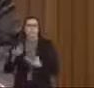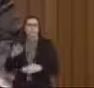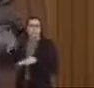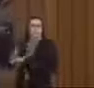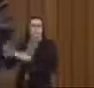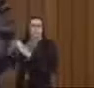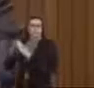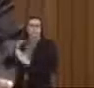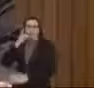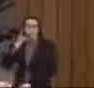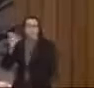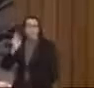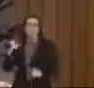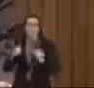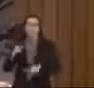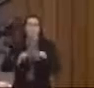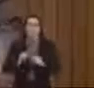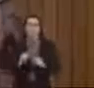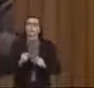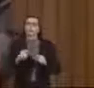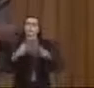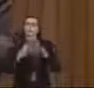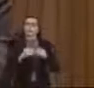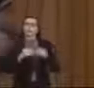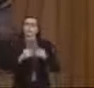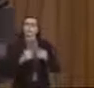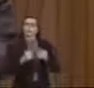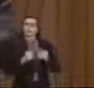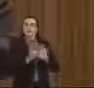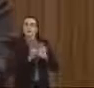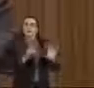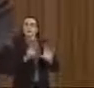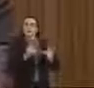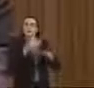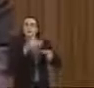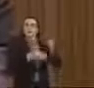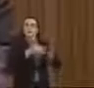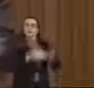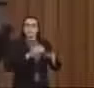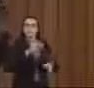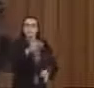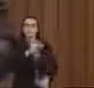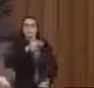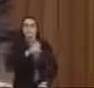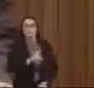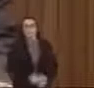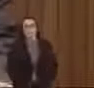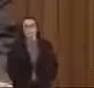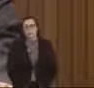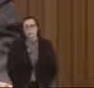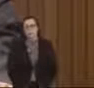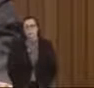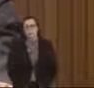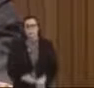residência, tem que ser através do Tribunal de Justiça. Um deputado federal, para ter uma ordem para invadir sua residência, tem que ser através do Supremo